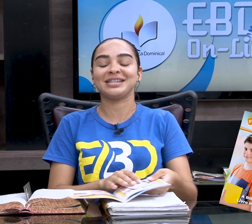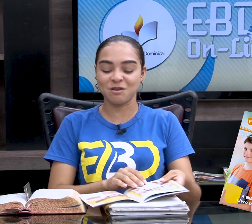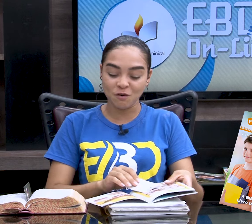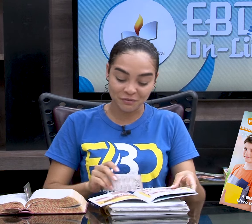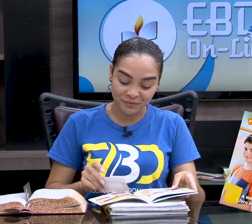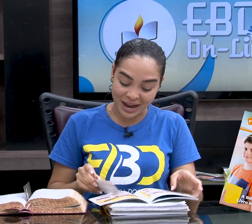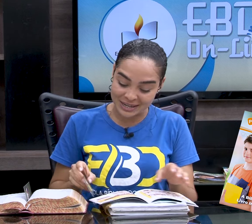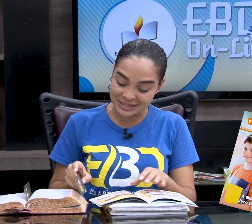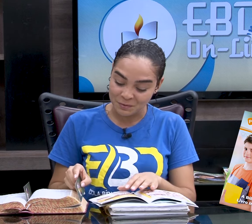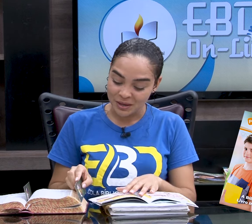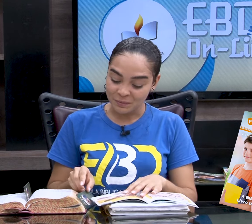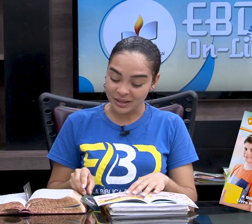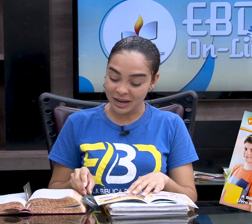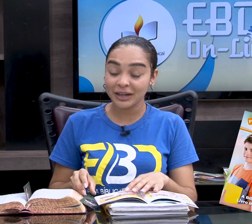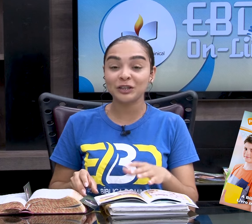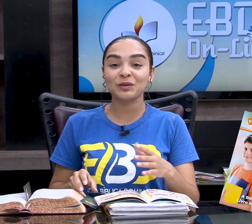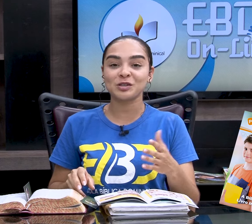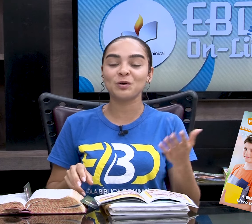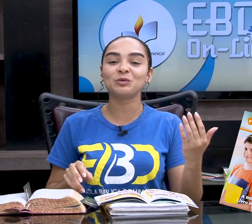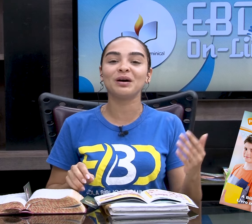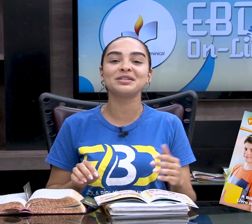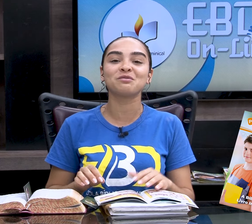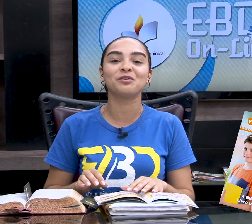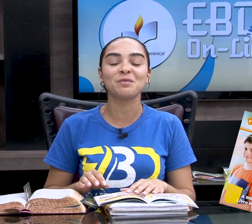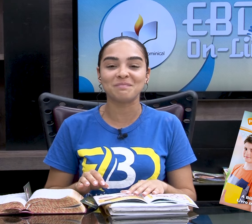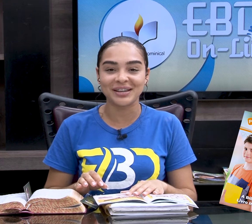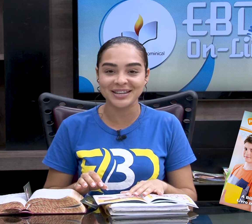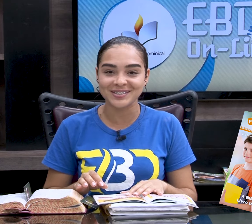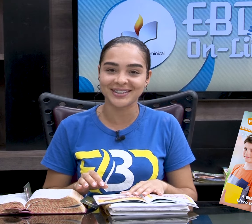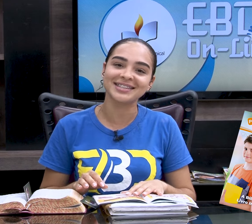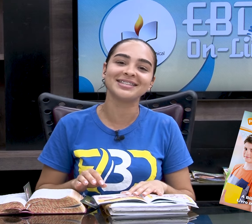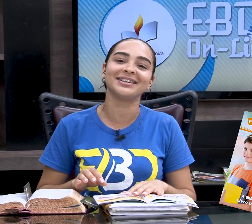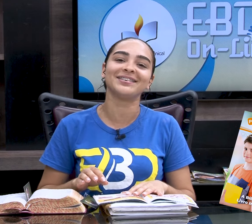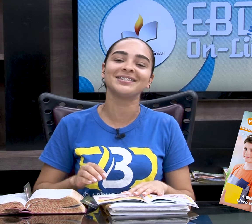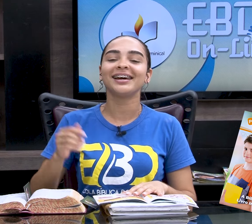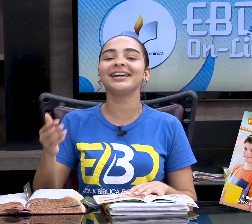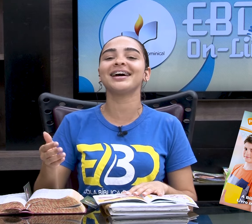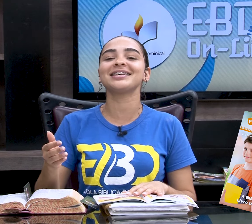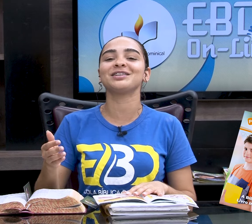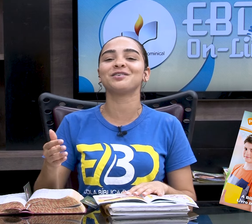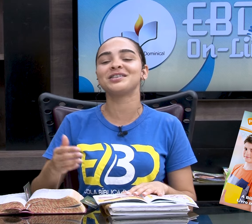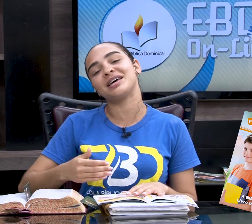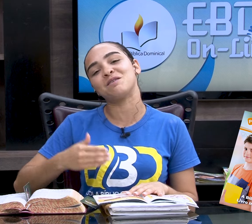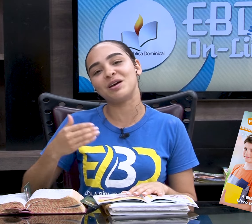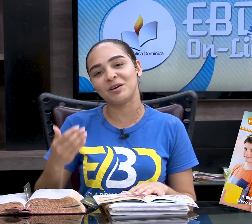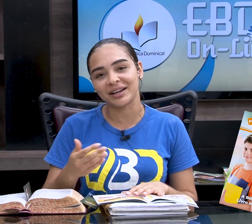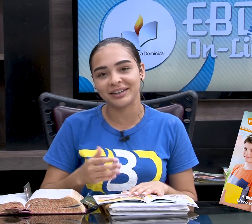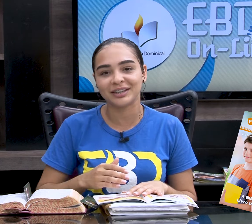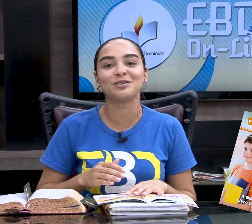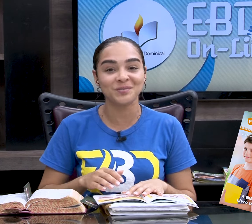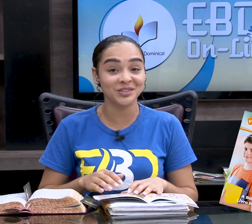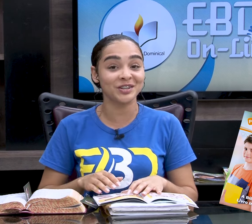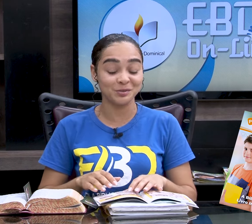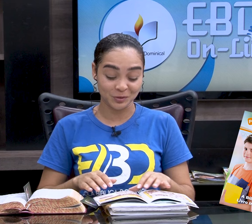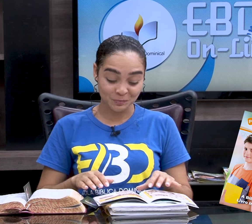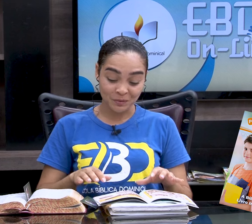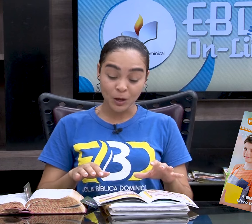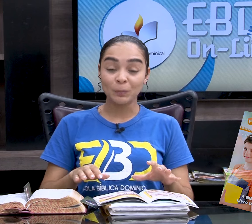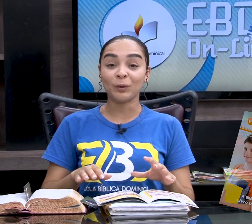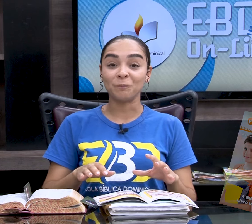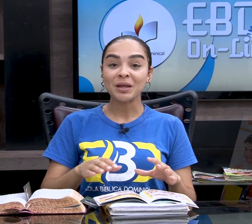para essa nova fase né acredito que a sua última lição foi uma bênção graças a Deus E essa de hoje será melhor ainda em nome de